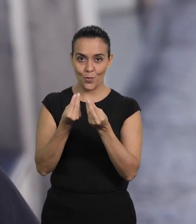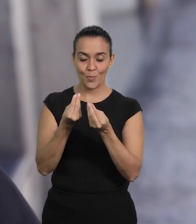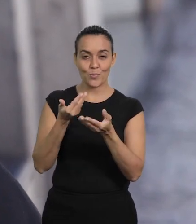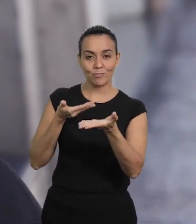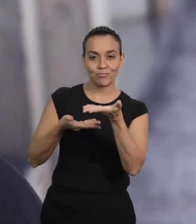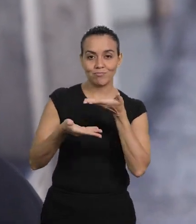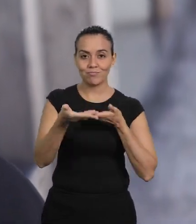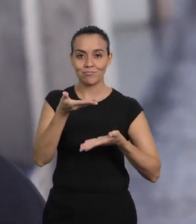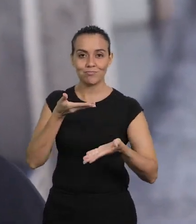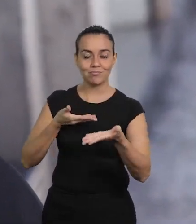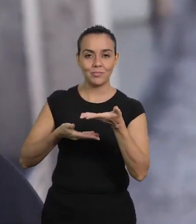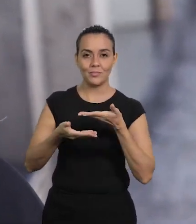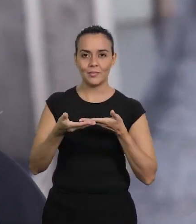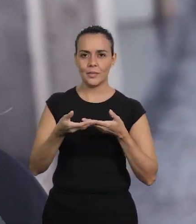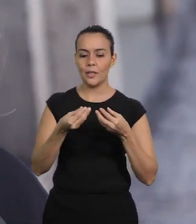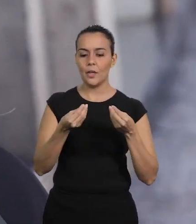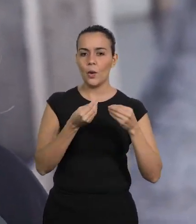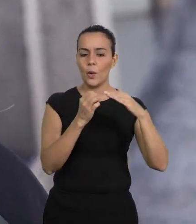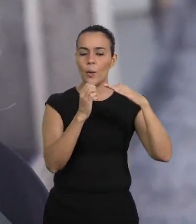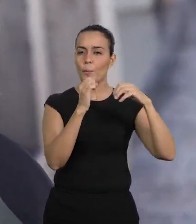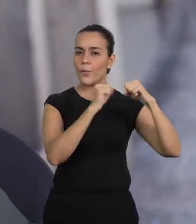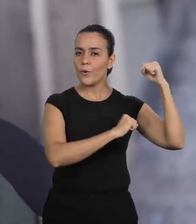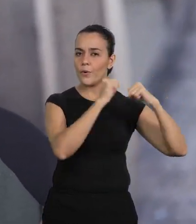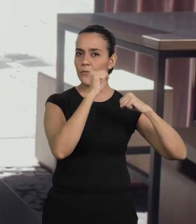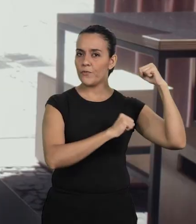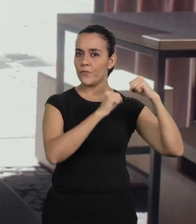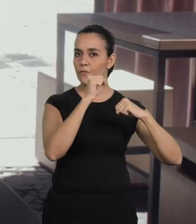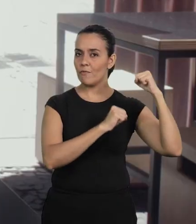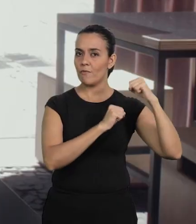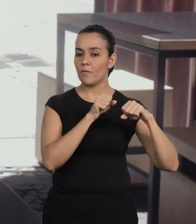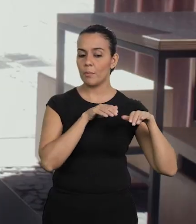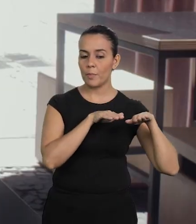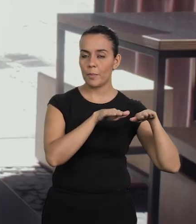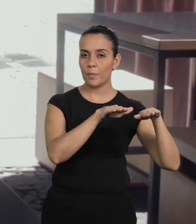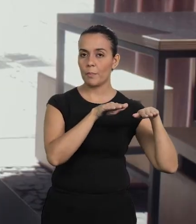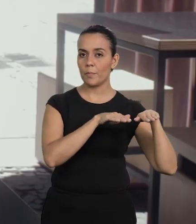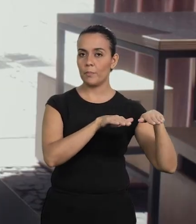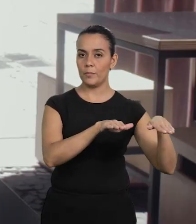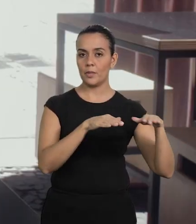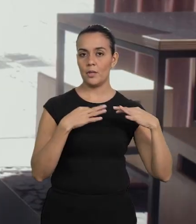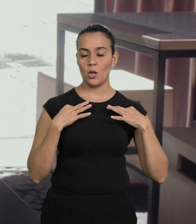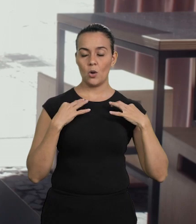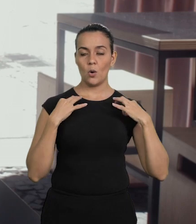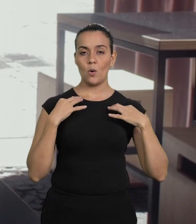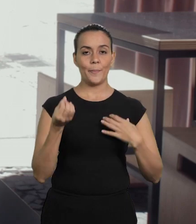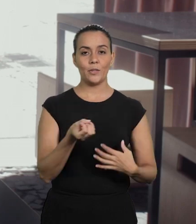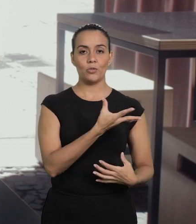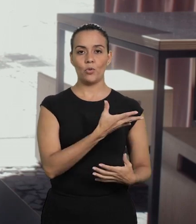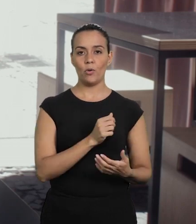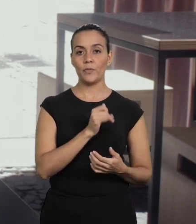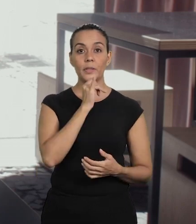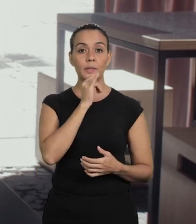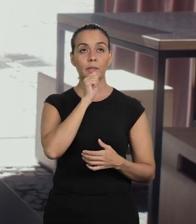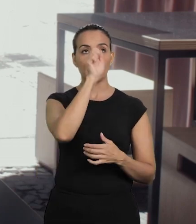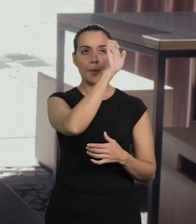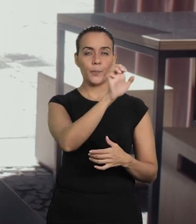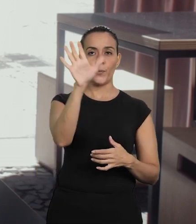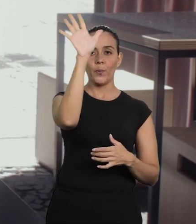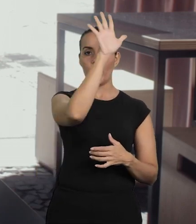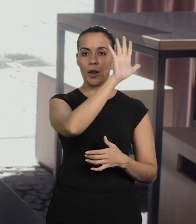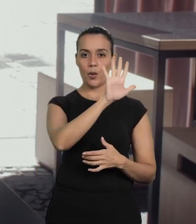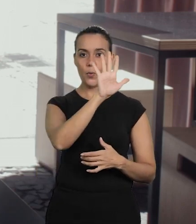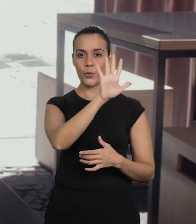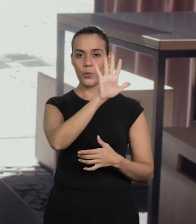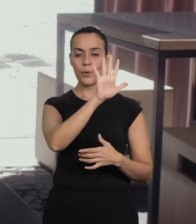para impulsionar a indústria, né, do design. Enquanto a maioria dos europeus vão seguir um formato Brown, ou seja, um